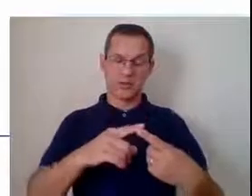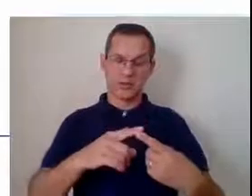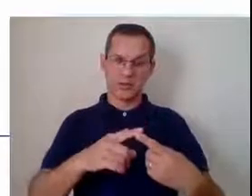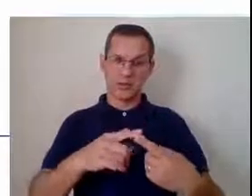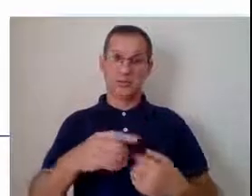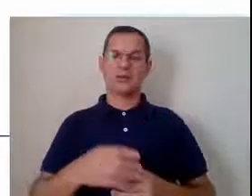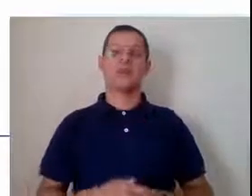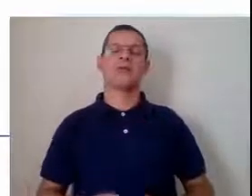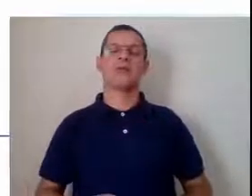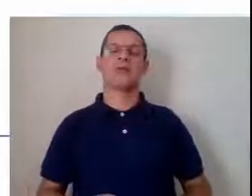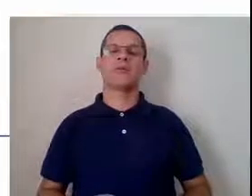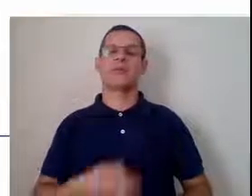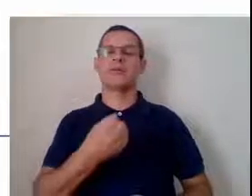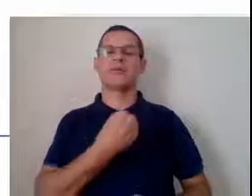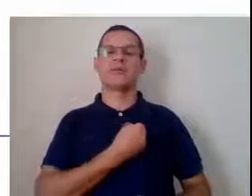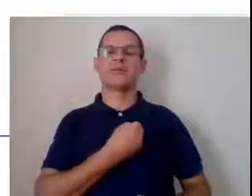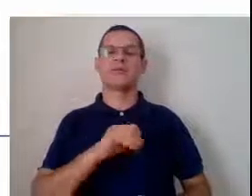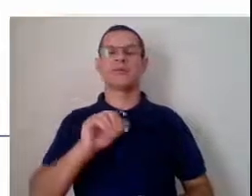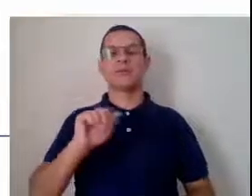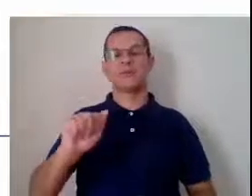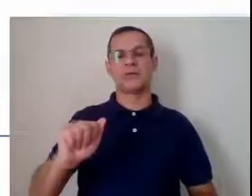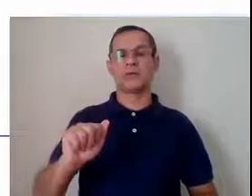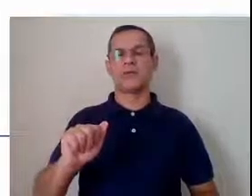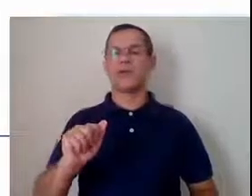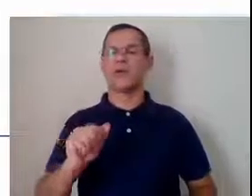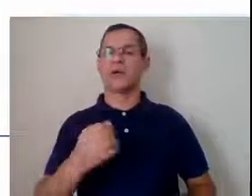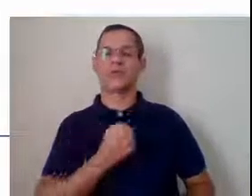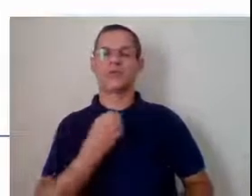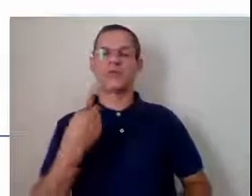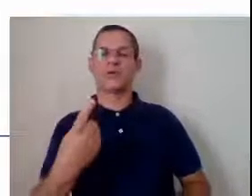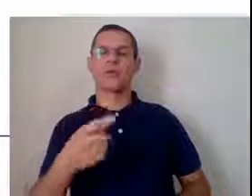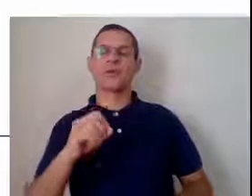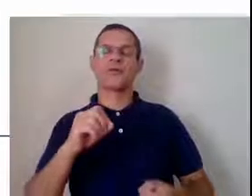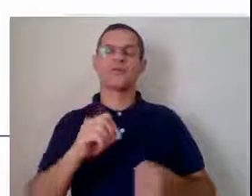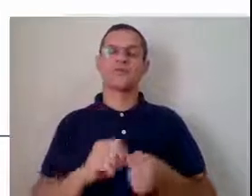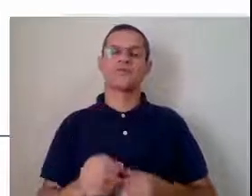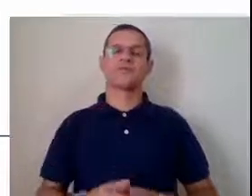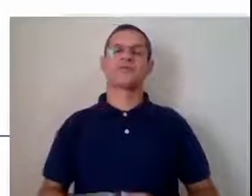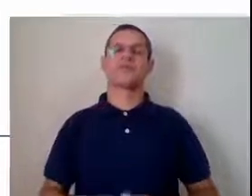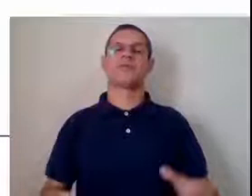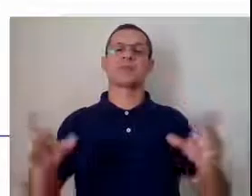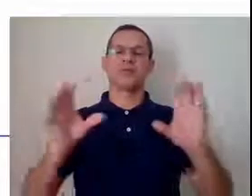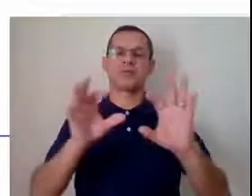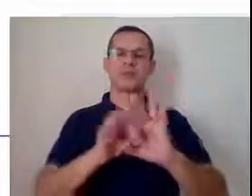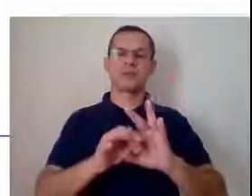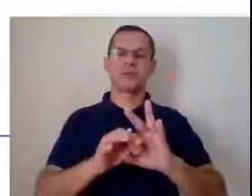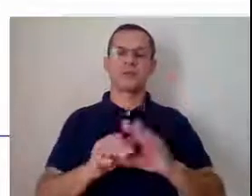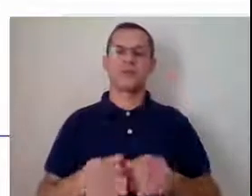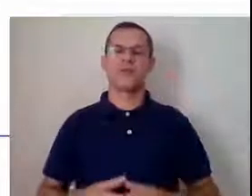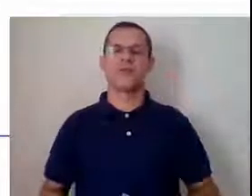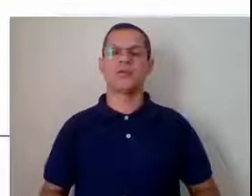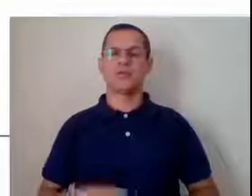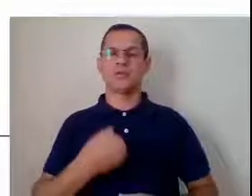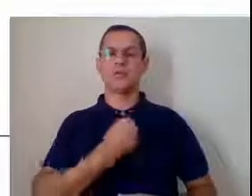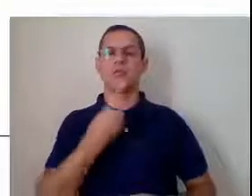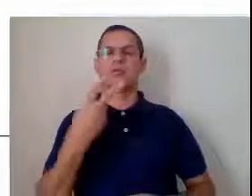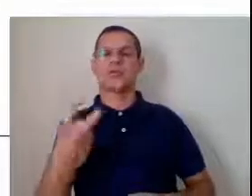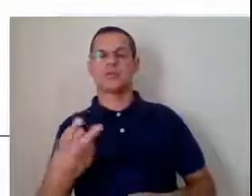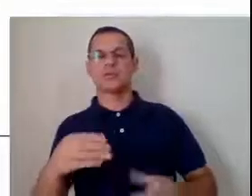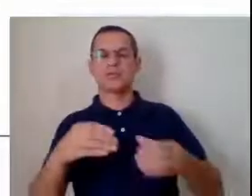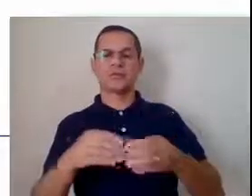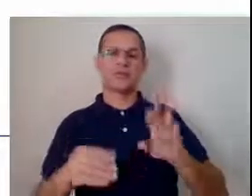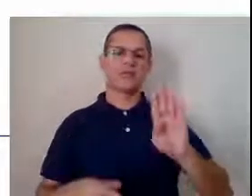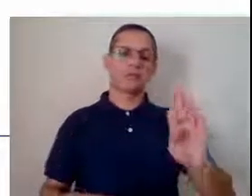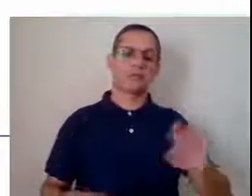elemento do A é o número 1. Ele faz uma relação com o número 2 do